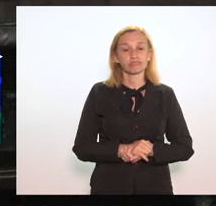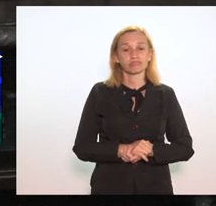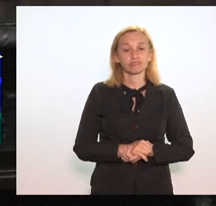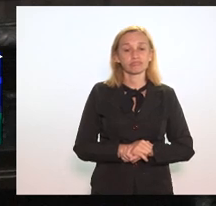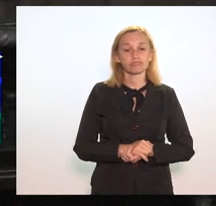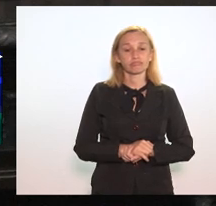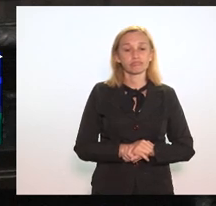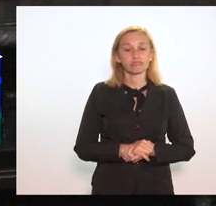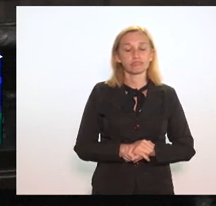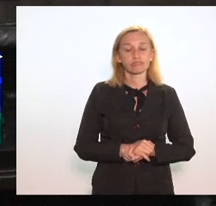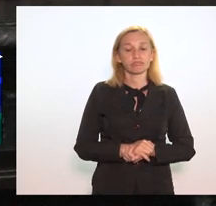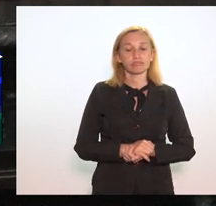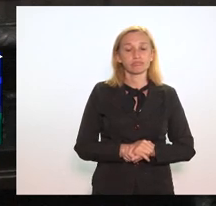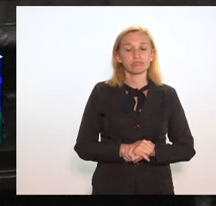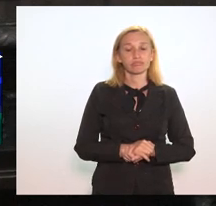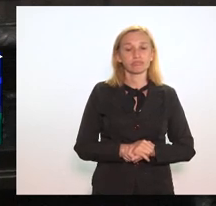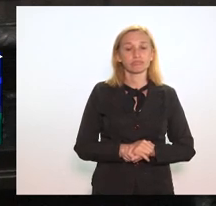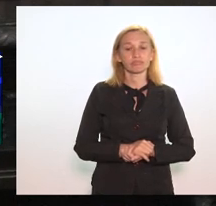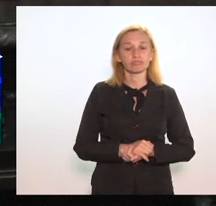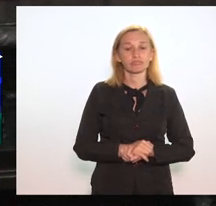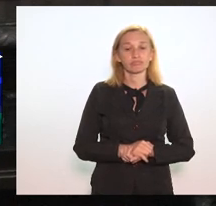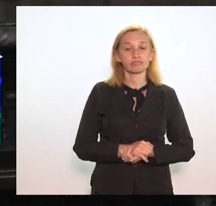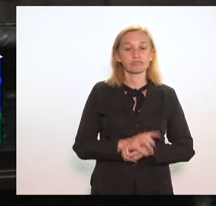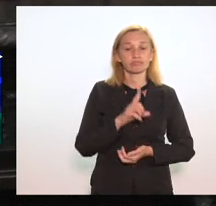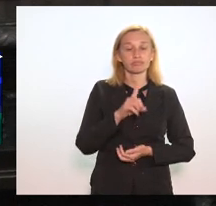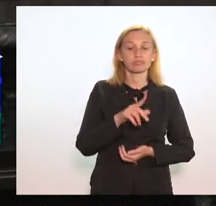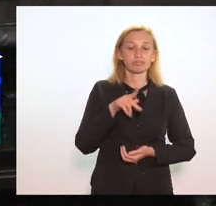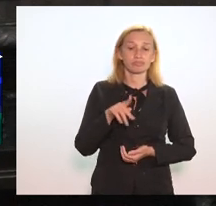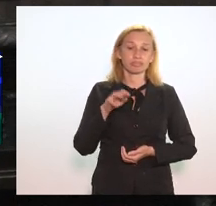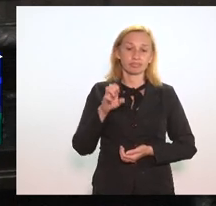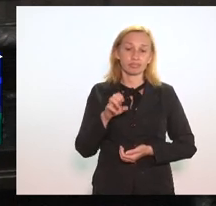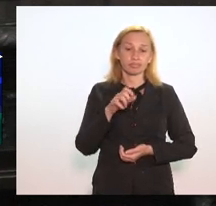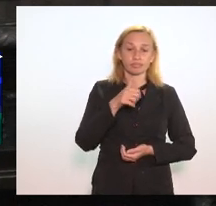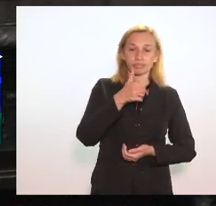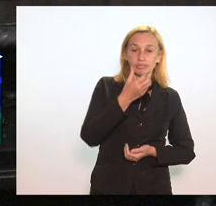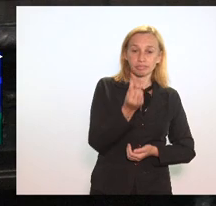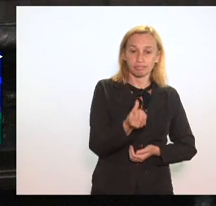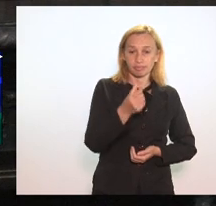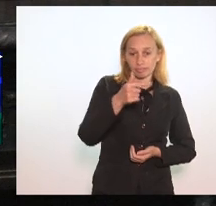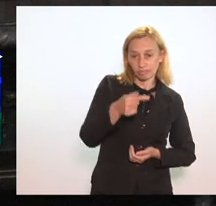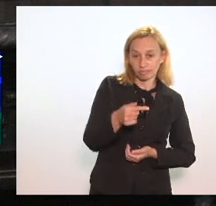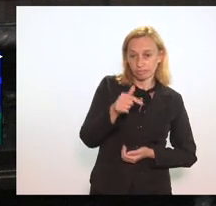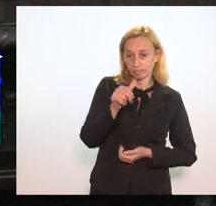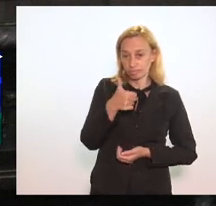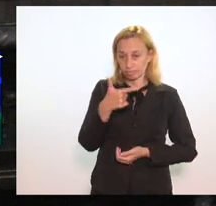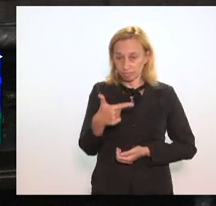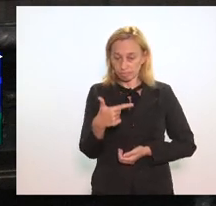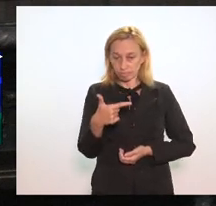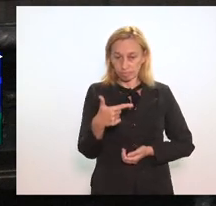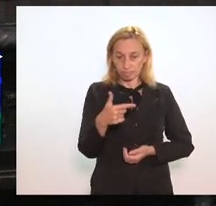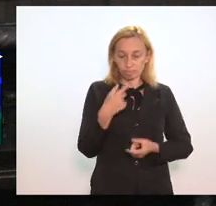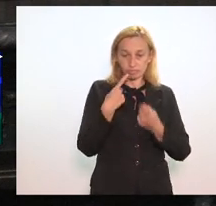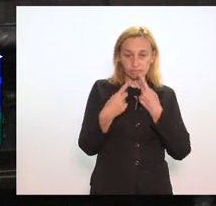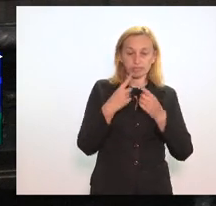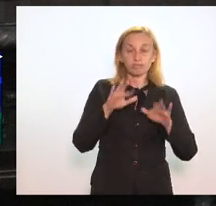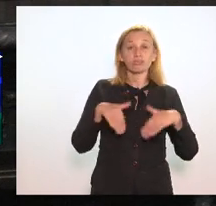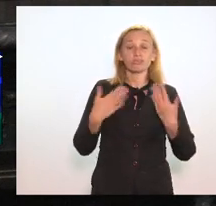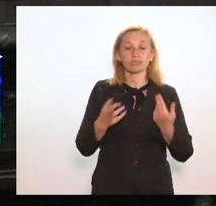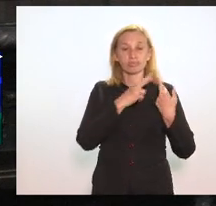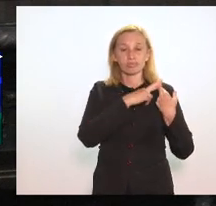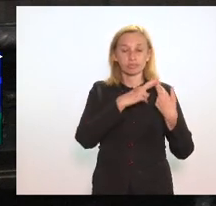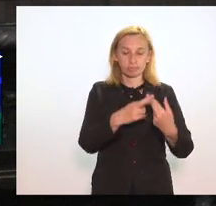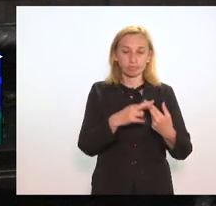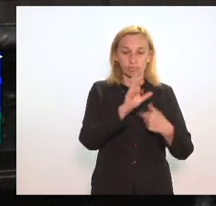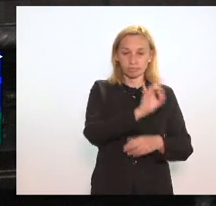clara oi Jade PF 672 que discutiu qual seria a responsabilidade